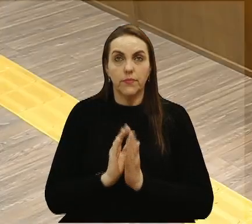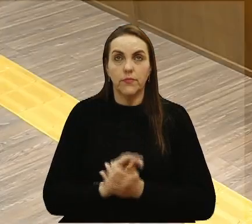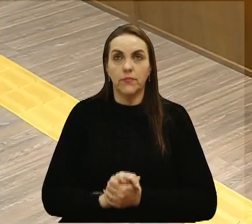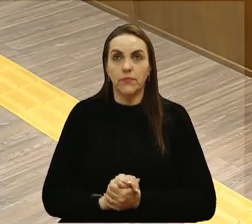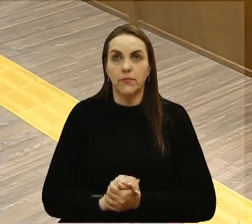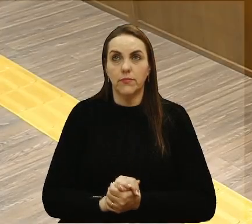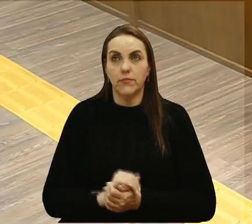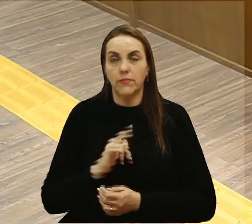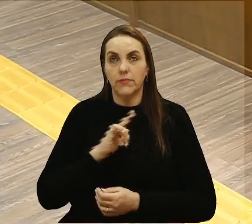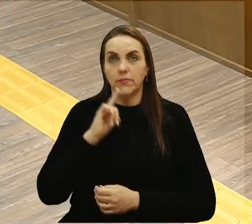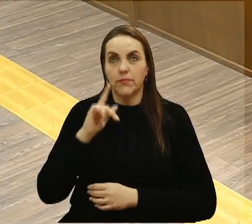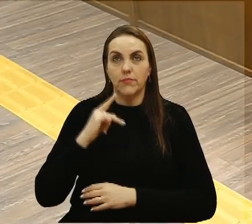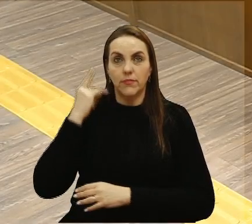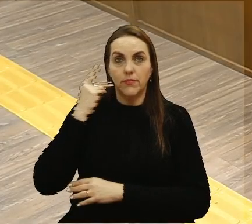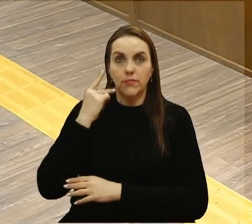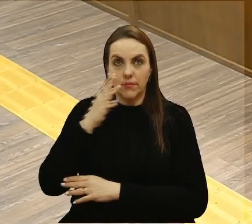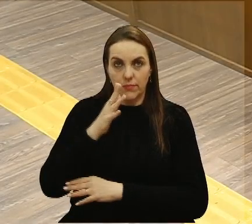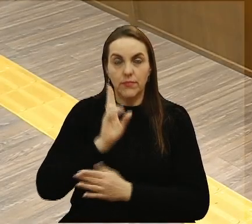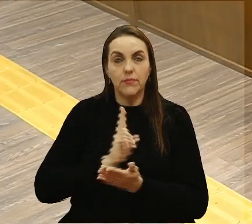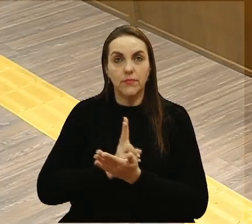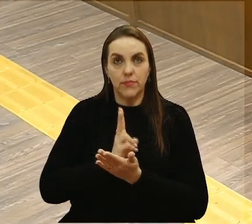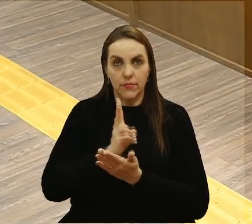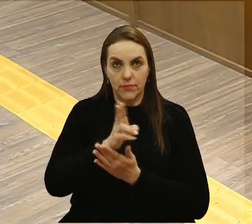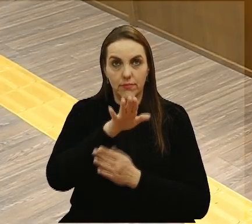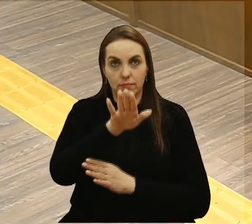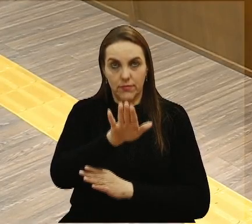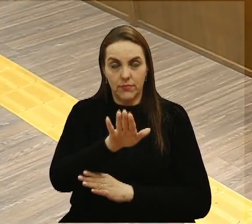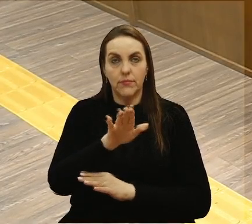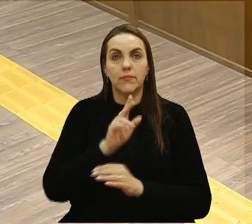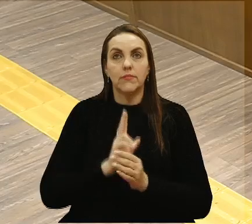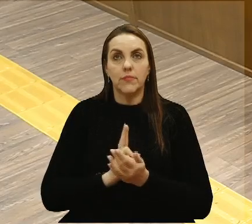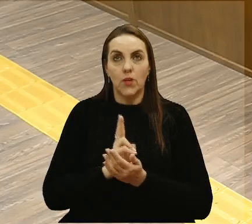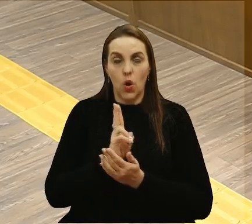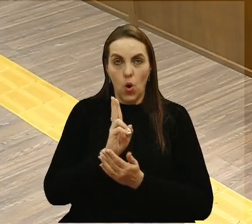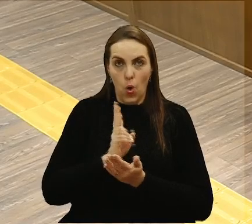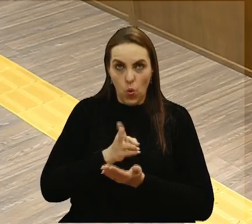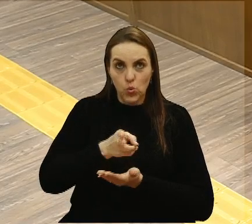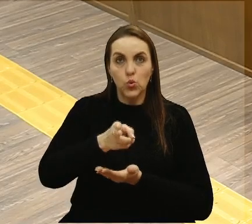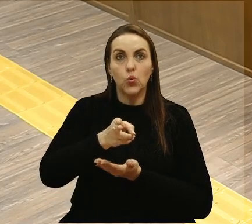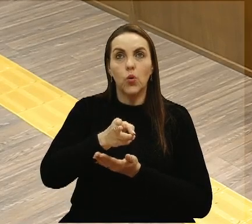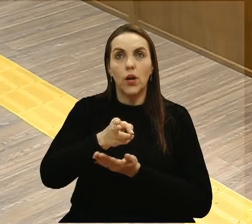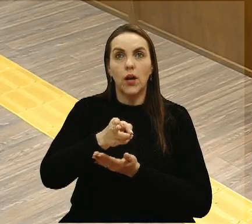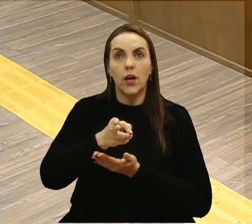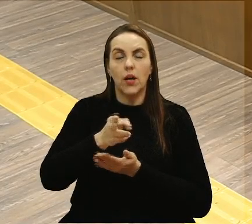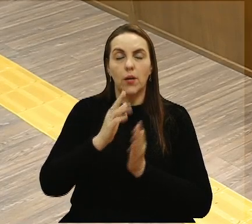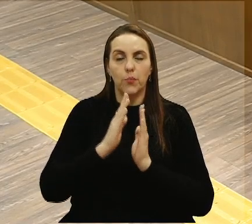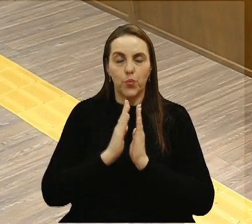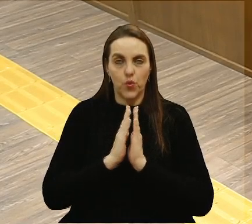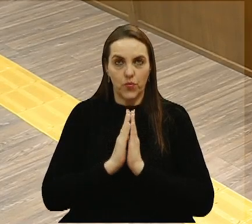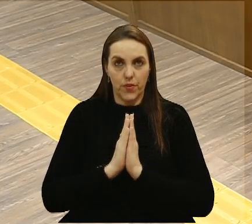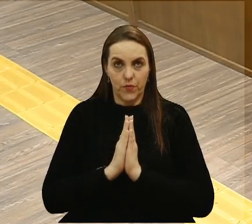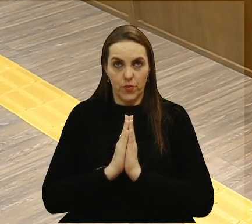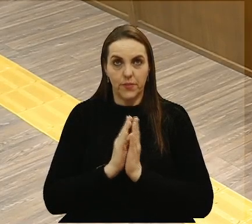clima. vereador, segue. Segue a hora. Por favor.